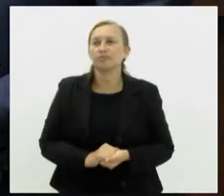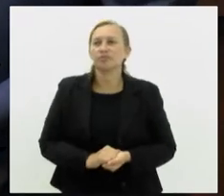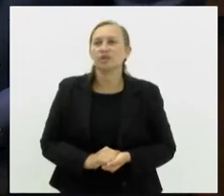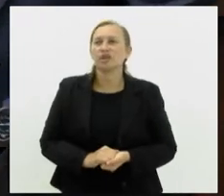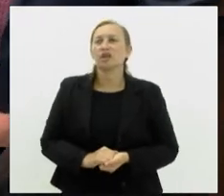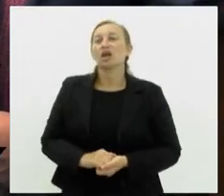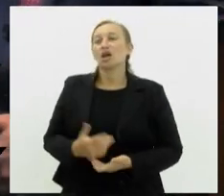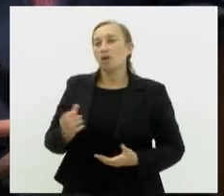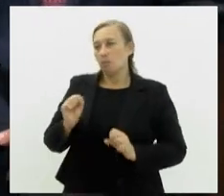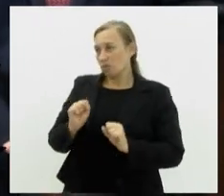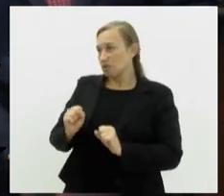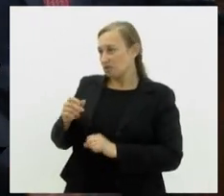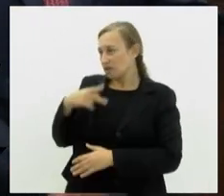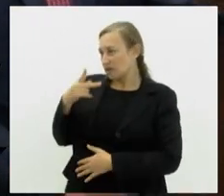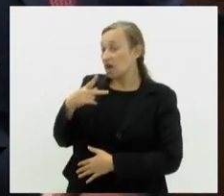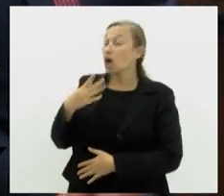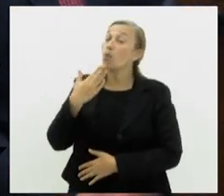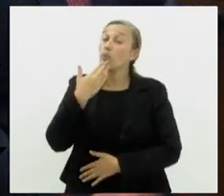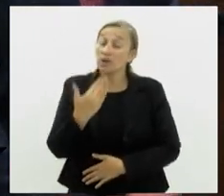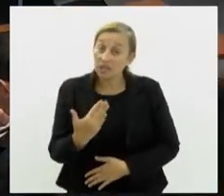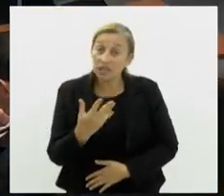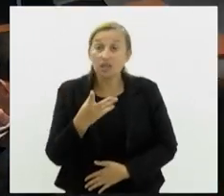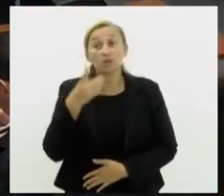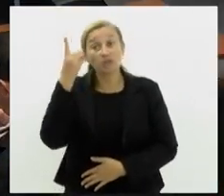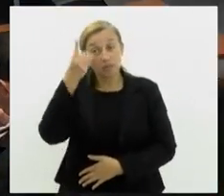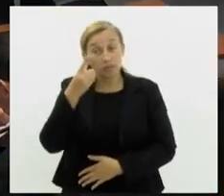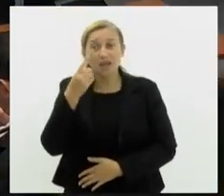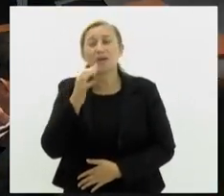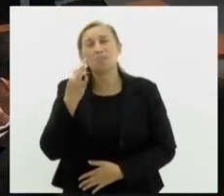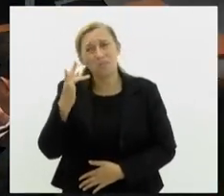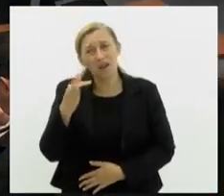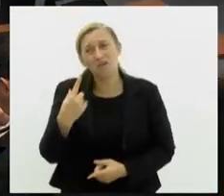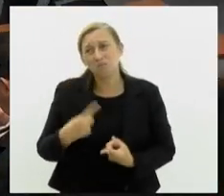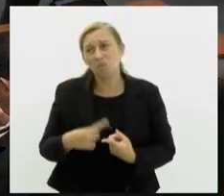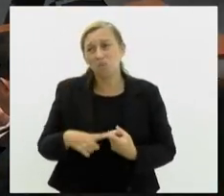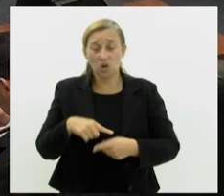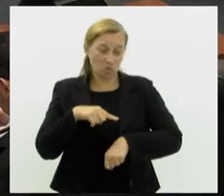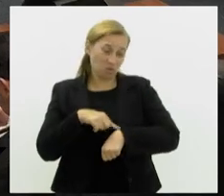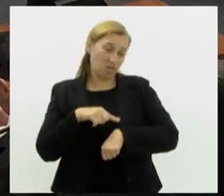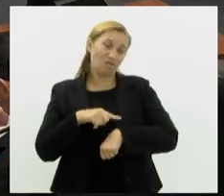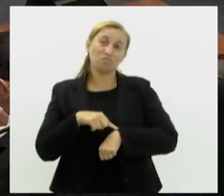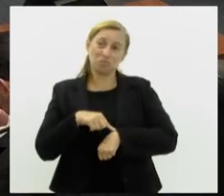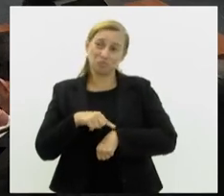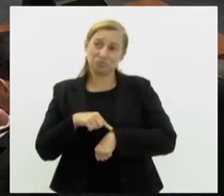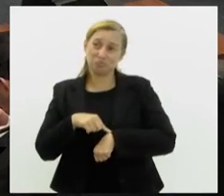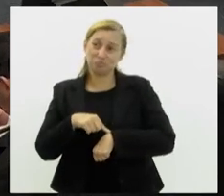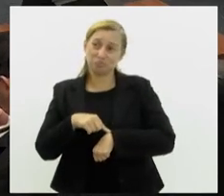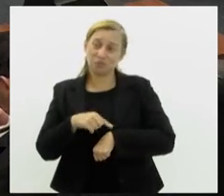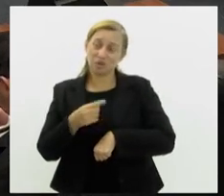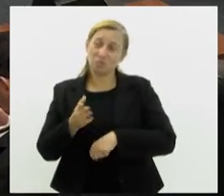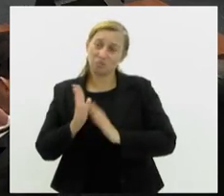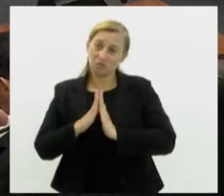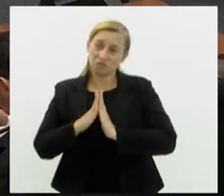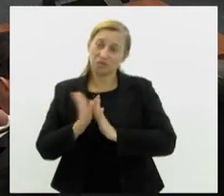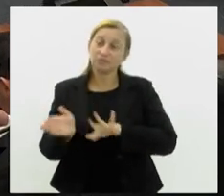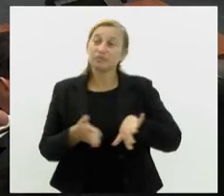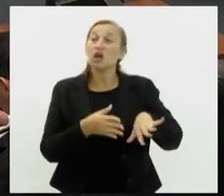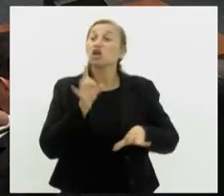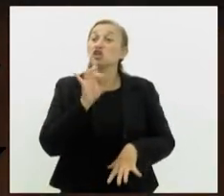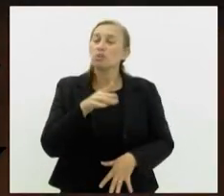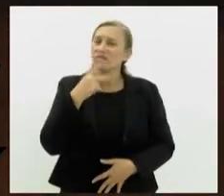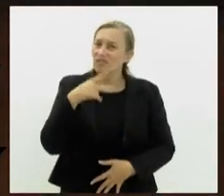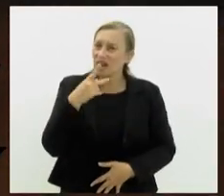uma parte... Eu só pediria ao deputado um que fosse breve, deputado. Porque já se alongou. Serei breve. Brevidade, por favor. Só para dizer